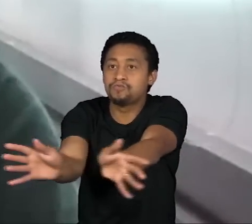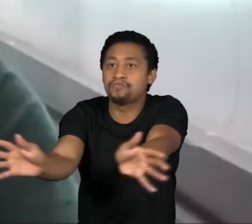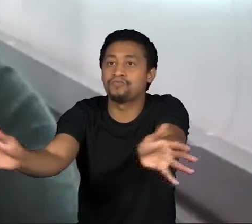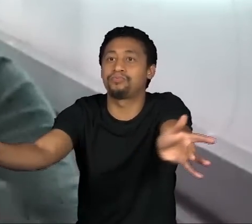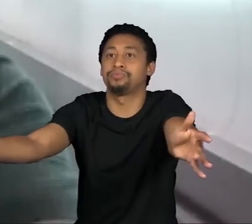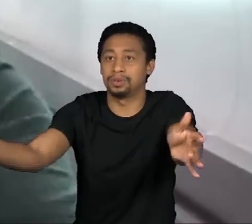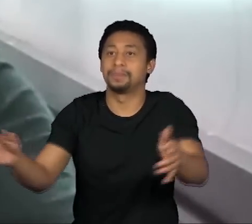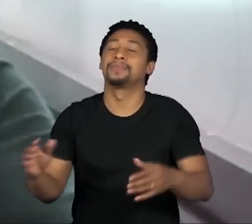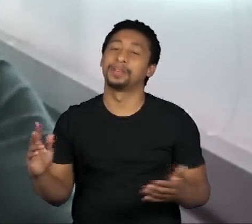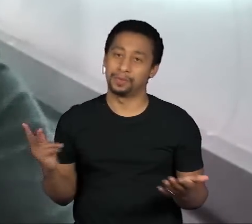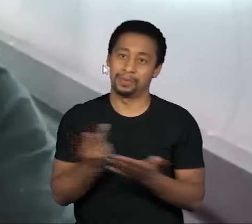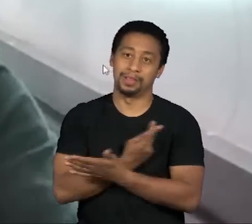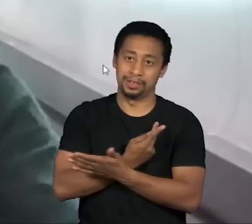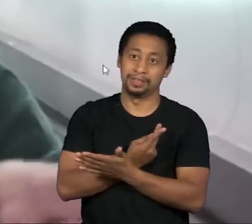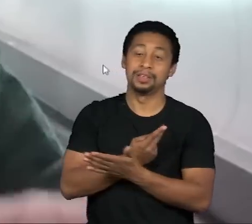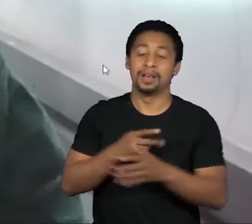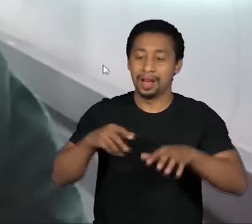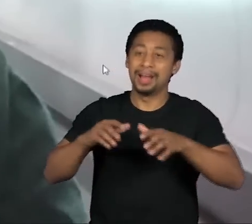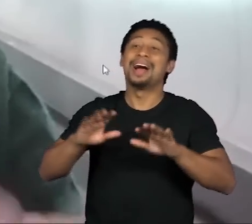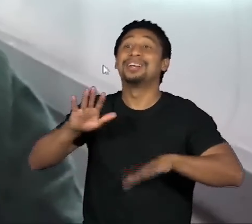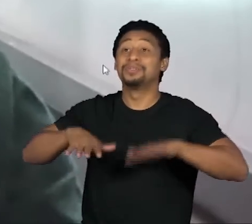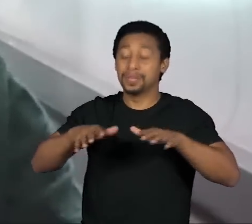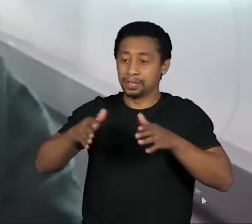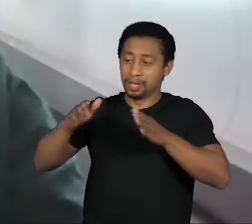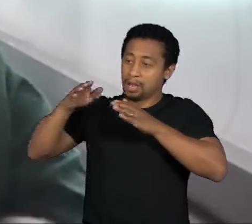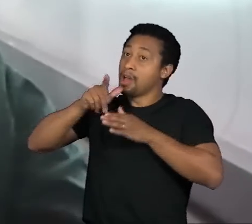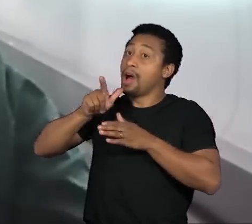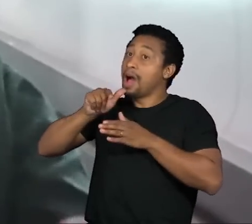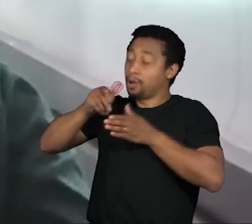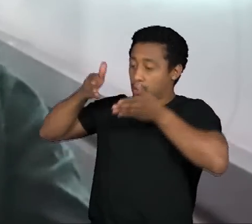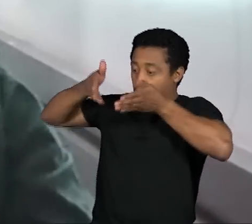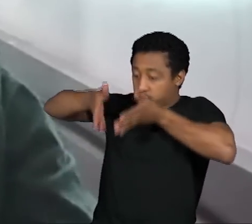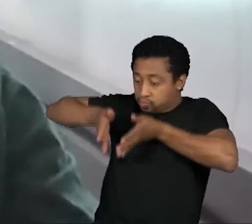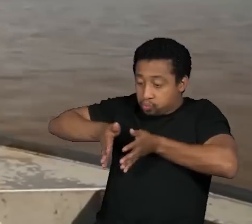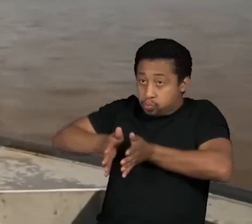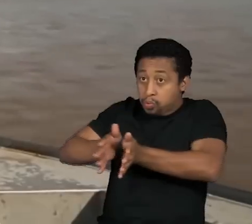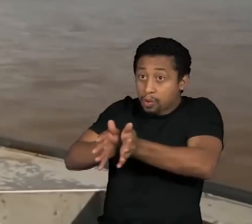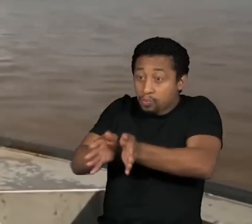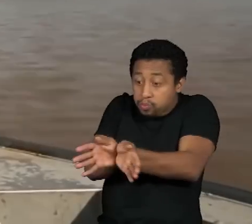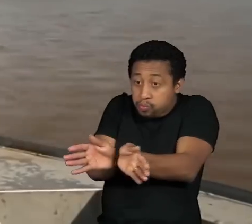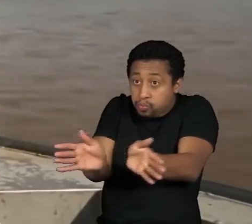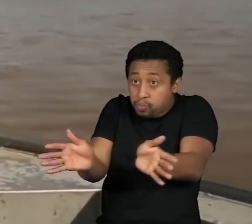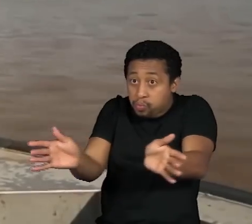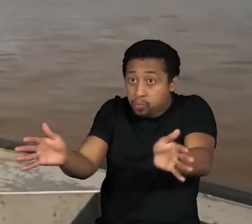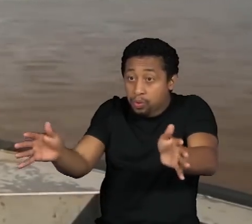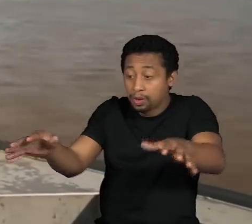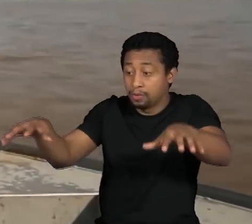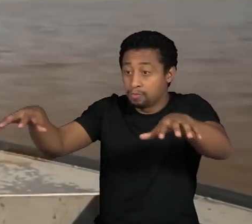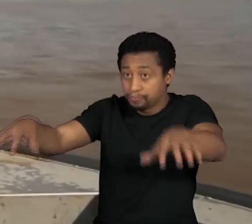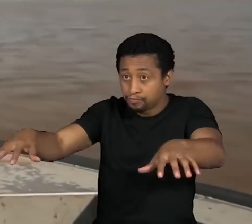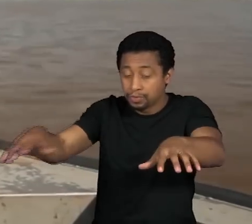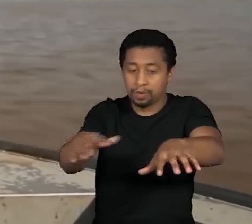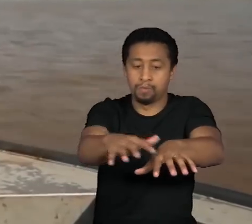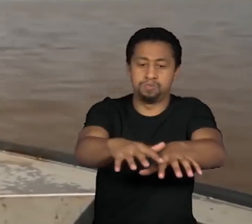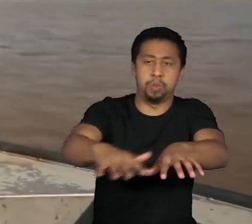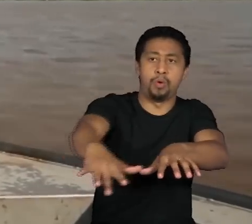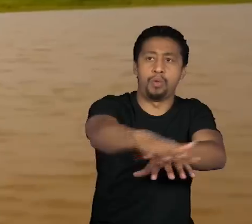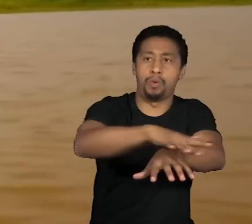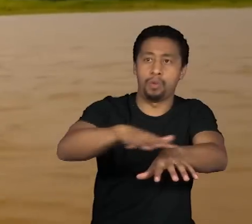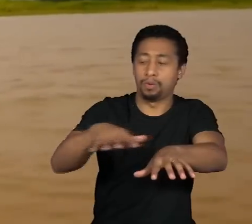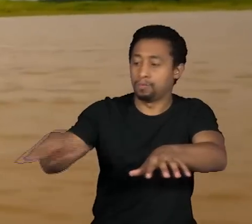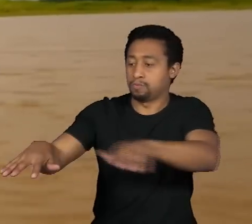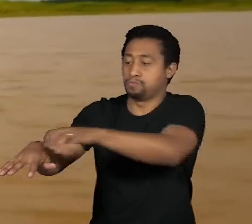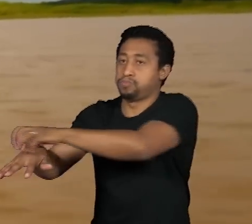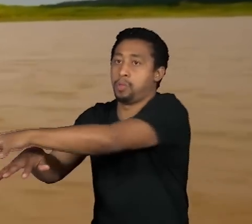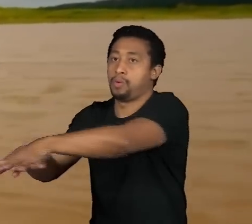nesse processo ele vai formando lóbulos, e vai construindo esses megaleques. Então, essa é uma configuração, vamos dizer